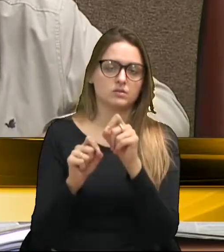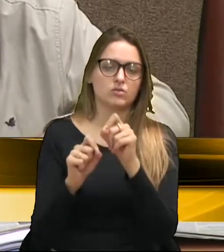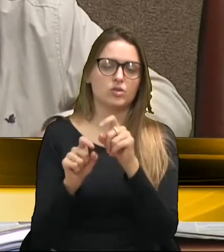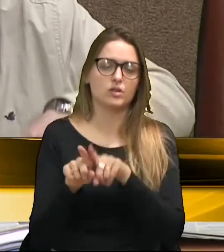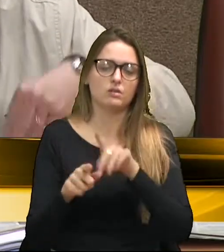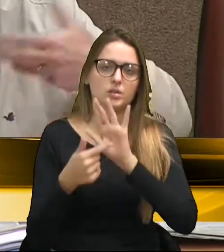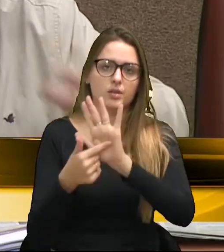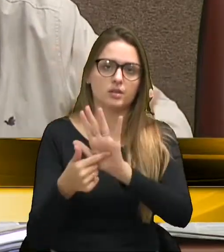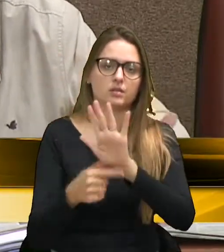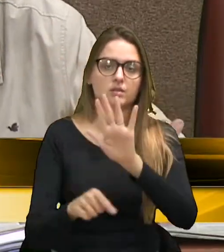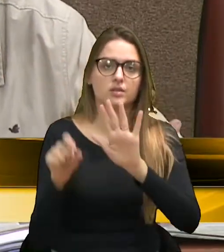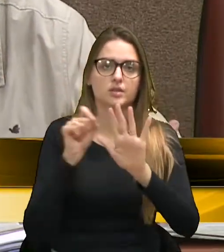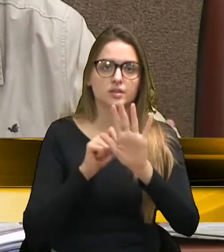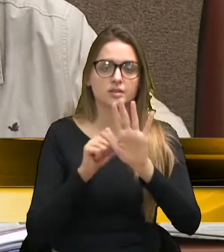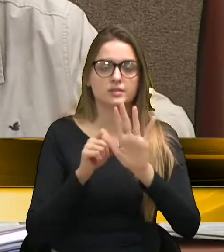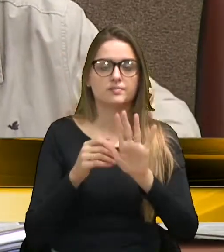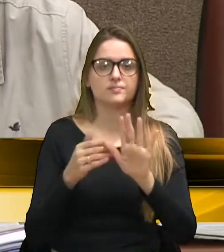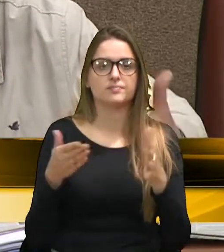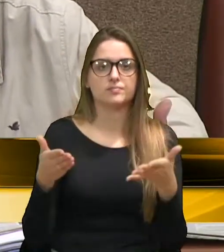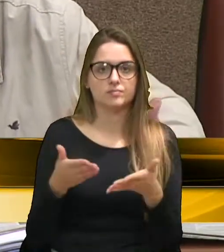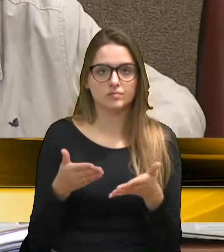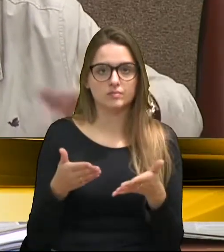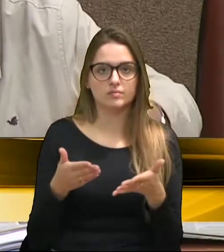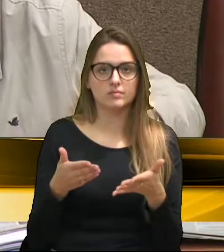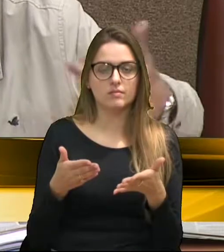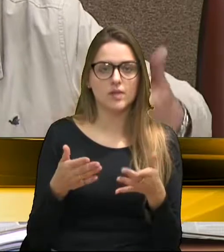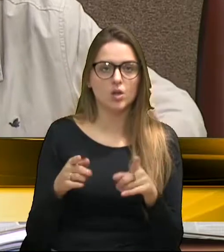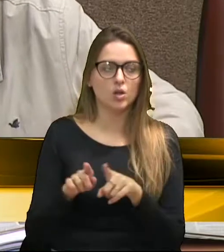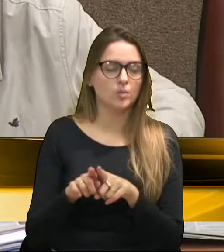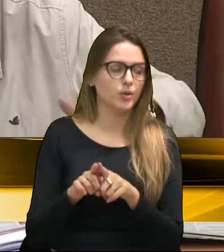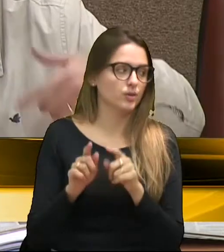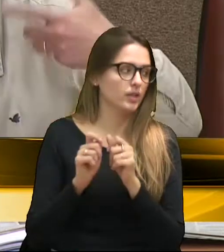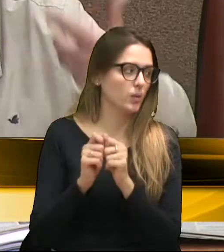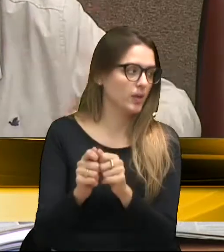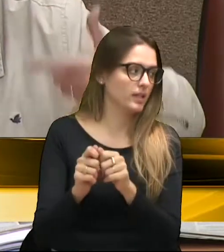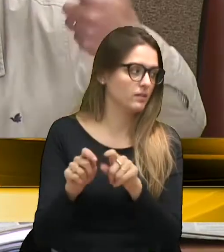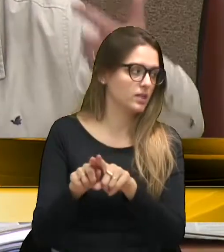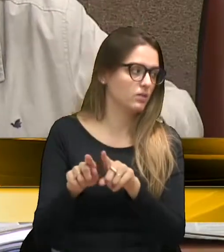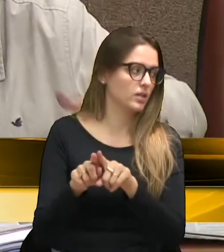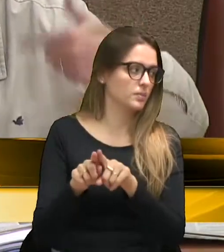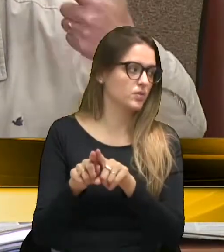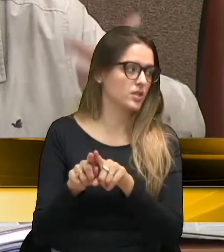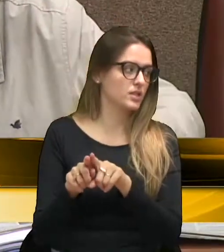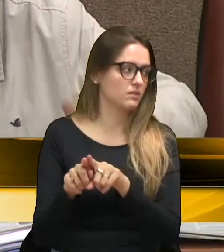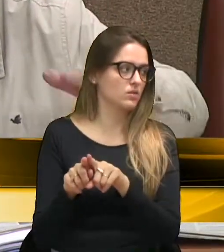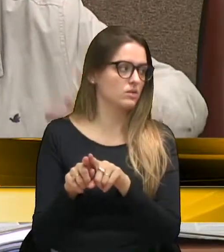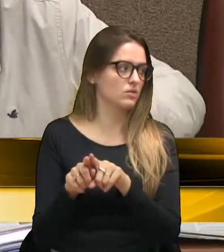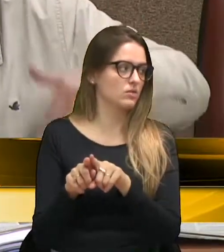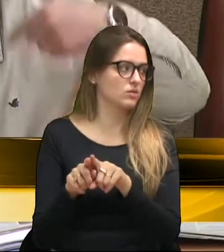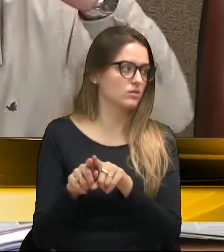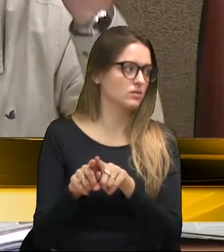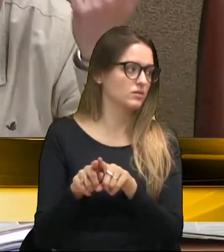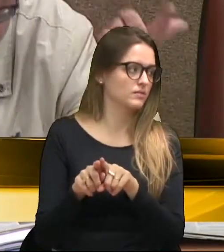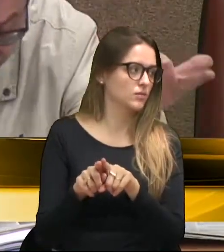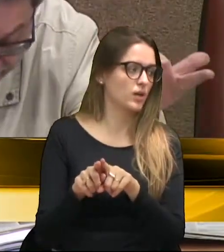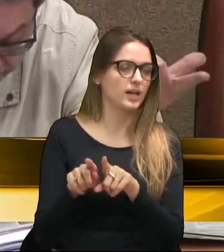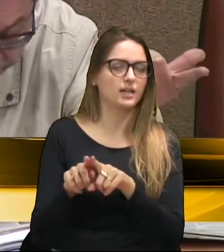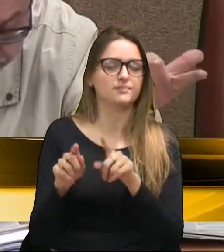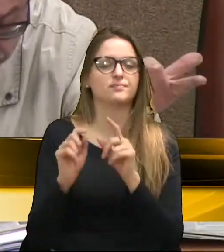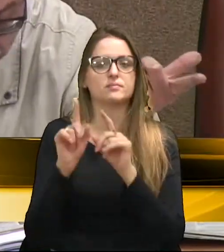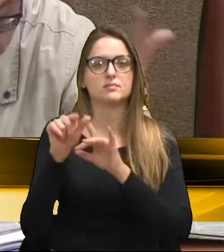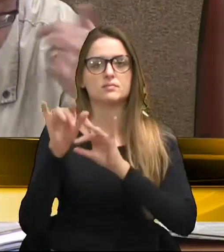buraco. E agora, então, o COMPAC diz que definiu que o município deve buscar o parecer de um